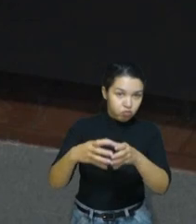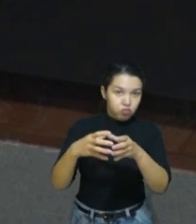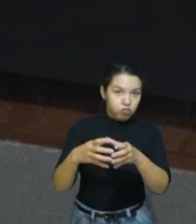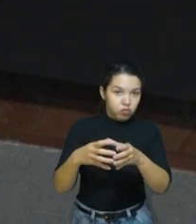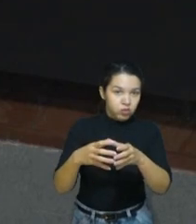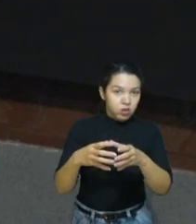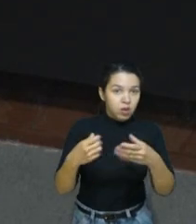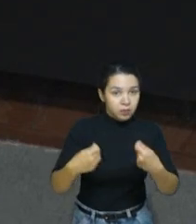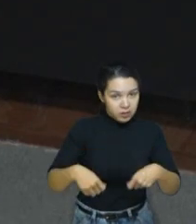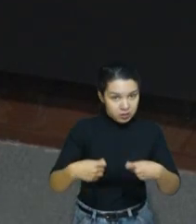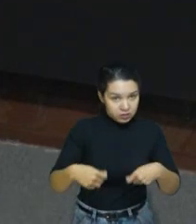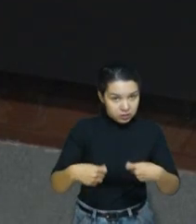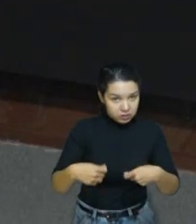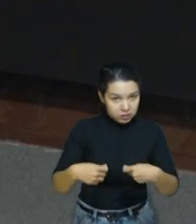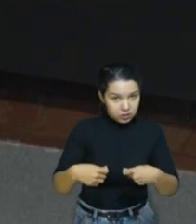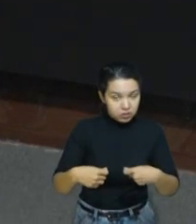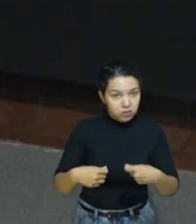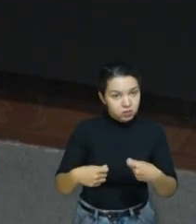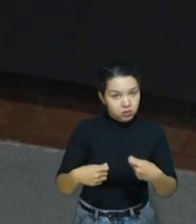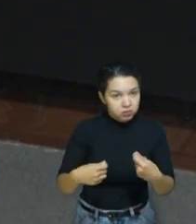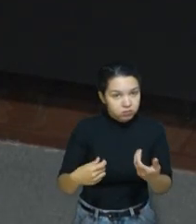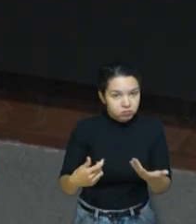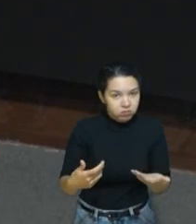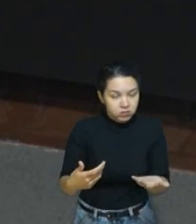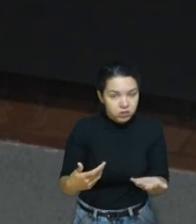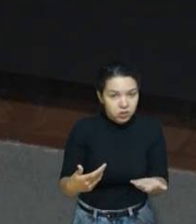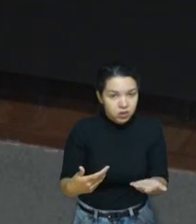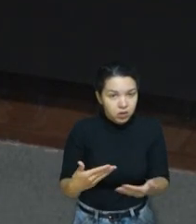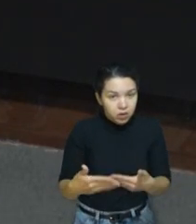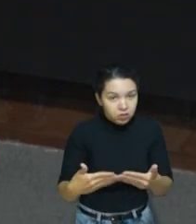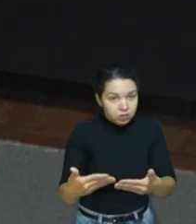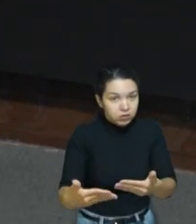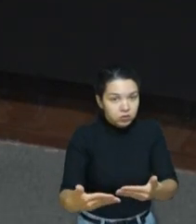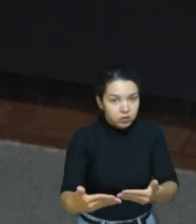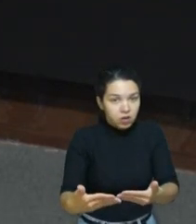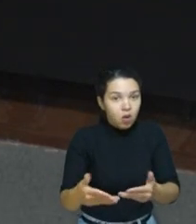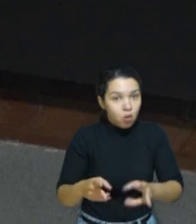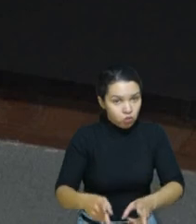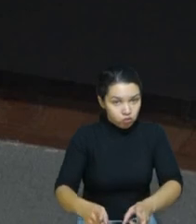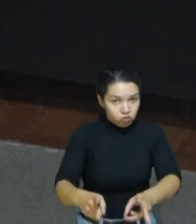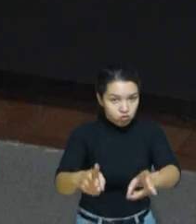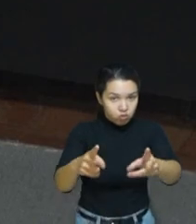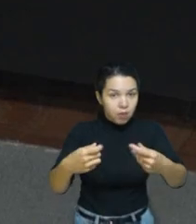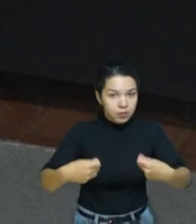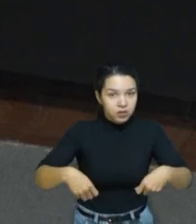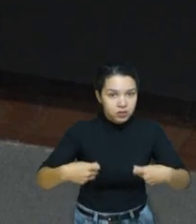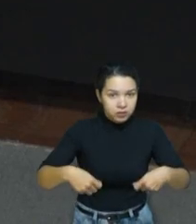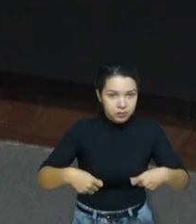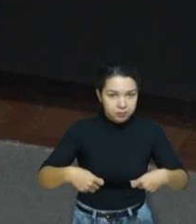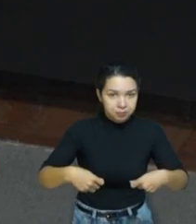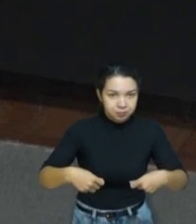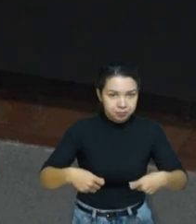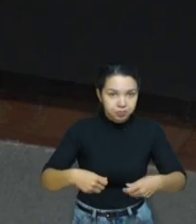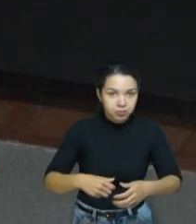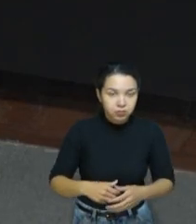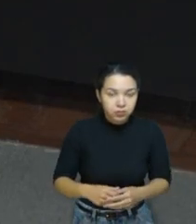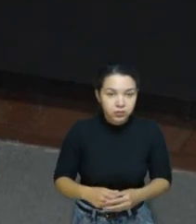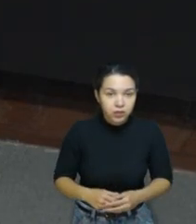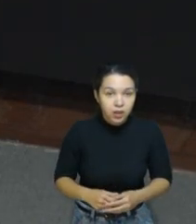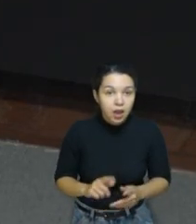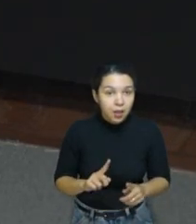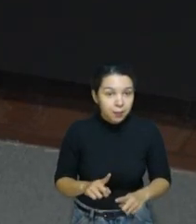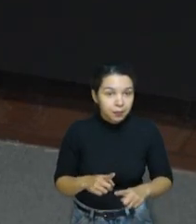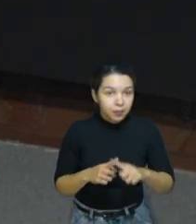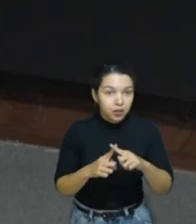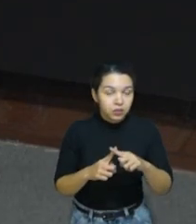que teve que ter sido trilhado, né? E é importante, vai ser e tem que continuar. Né?